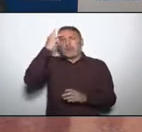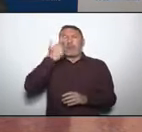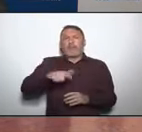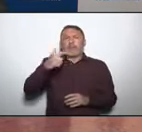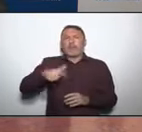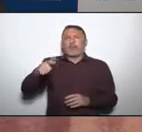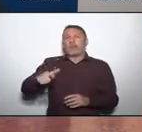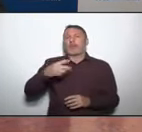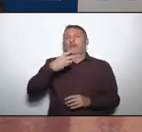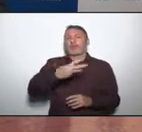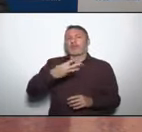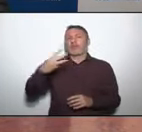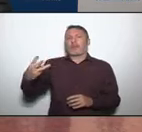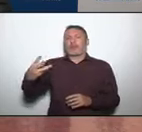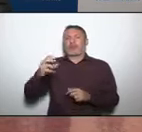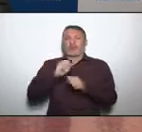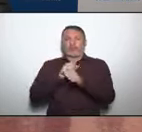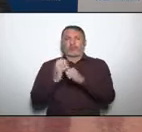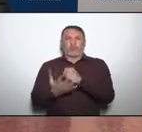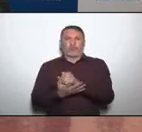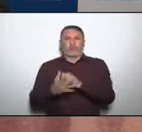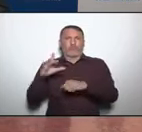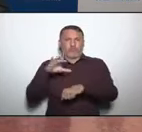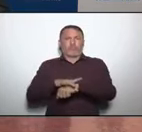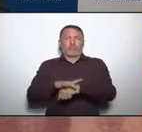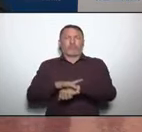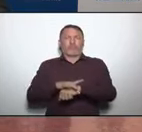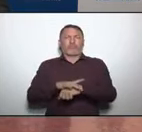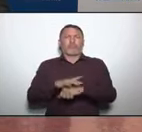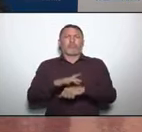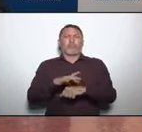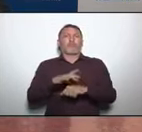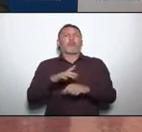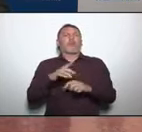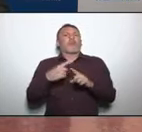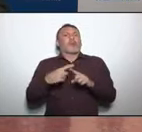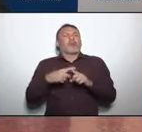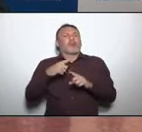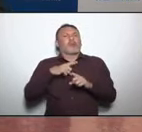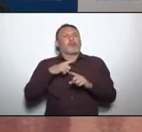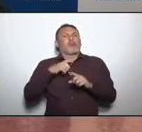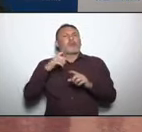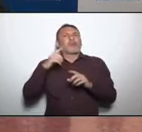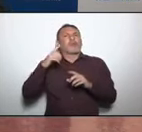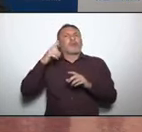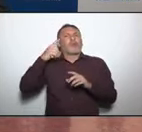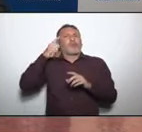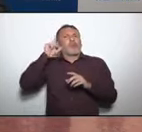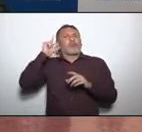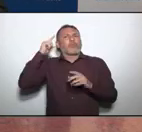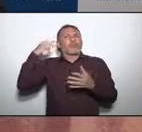testados positivamente. O que está claro nesses últimos dias é